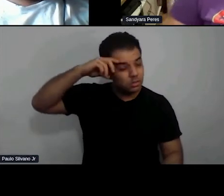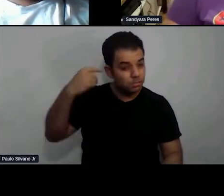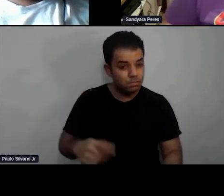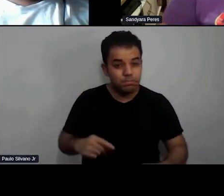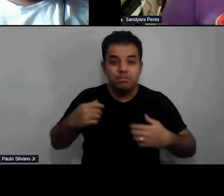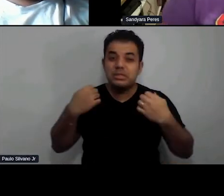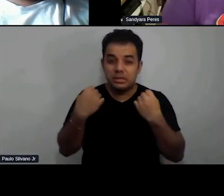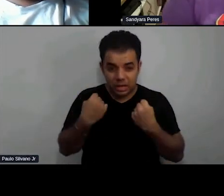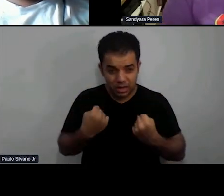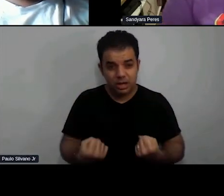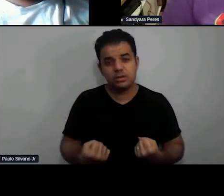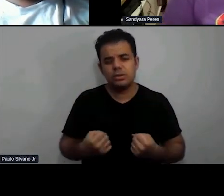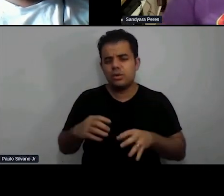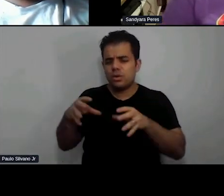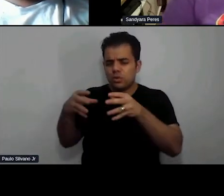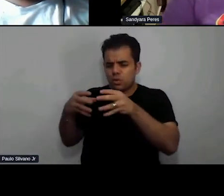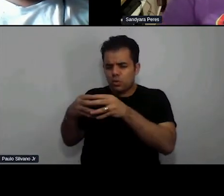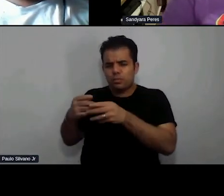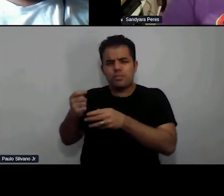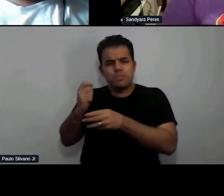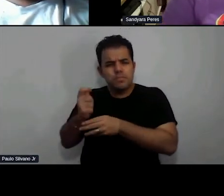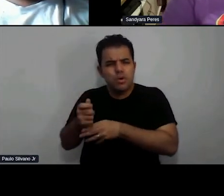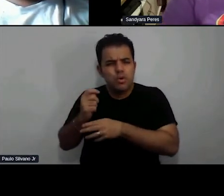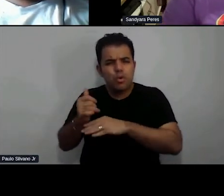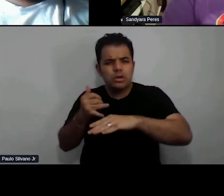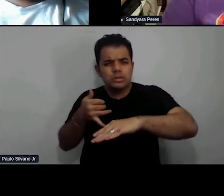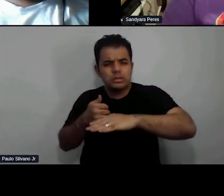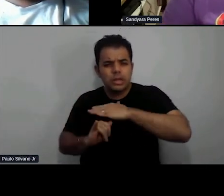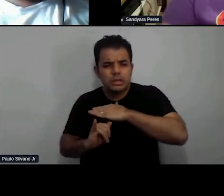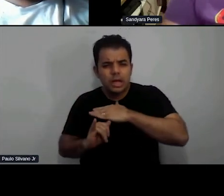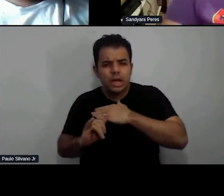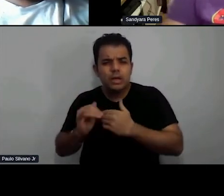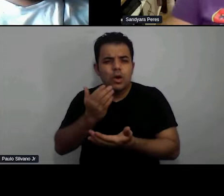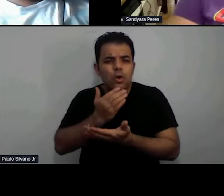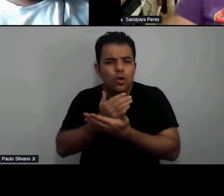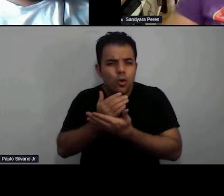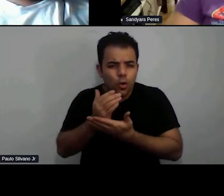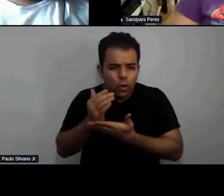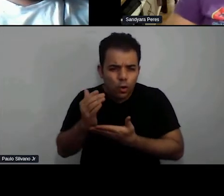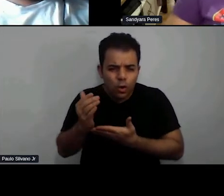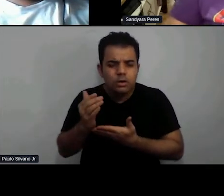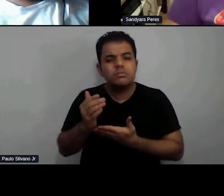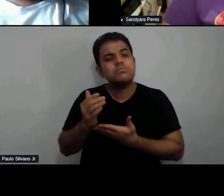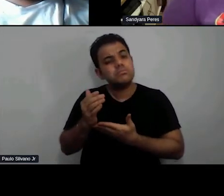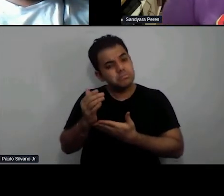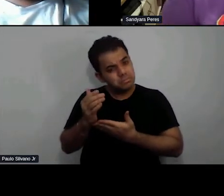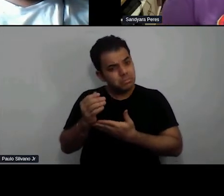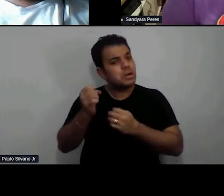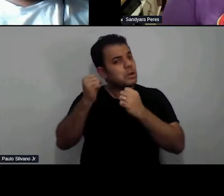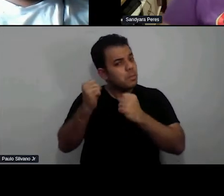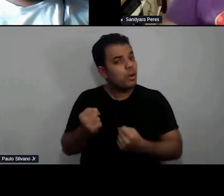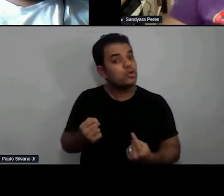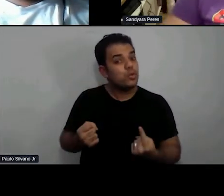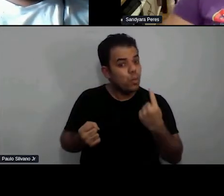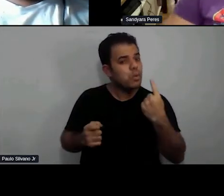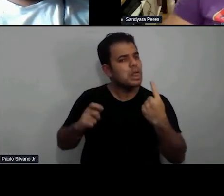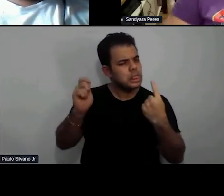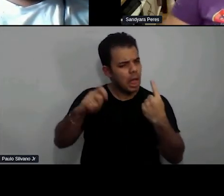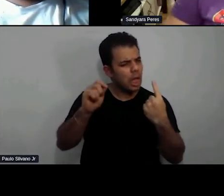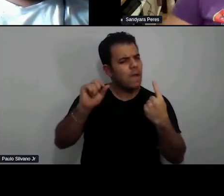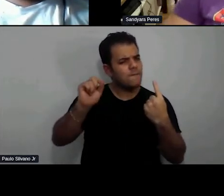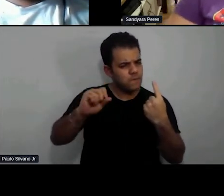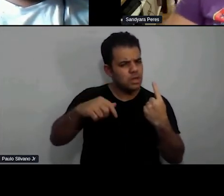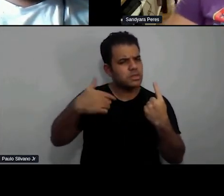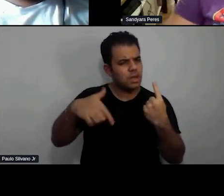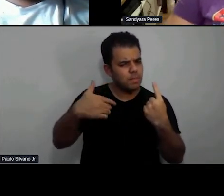time pequeno, de uma startup que está abraçando a acessibilidade, pode ser que essa pessoa consiga fazer algo,